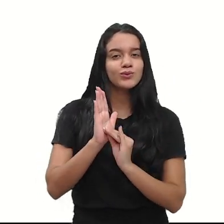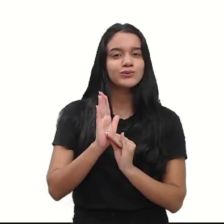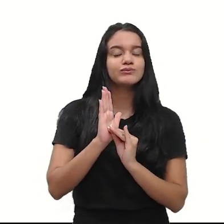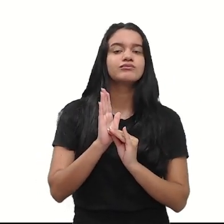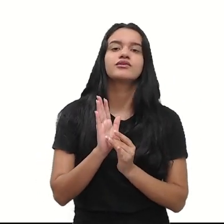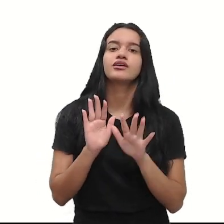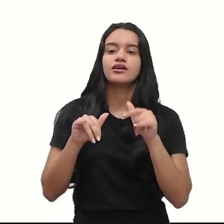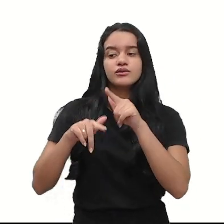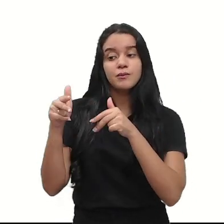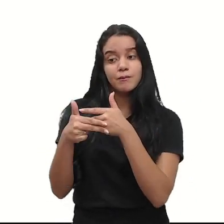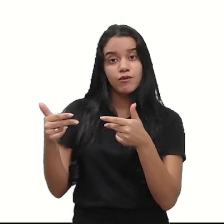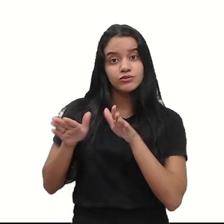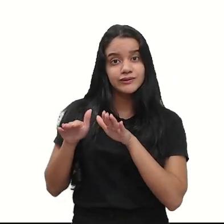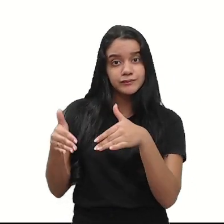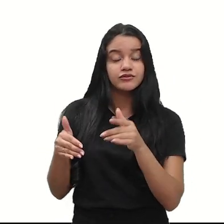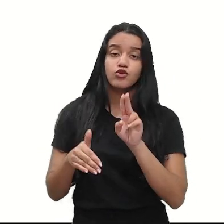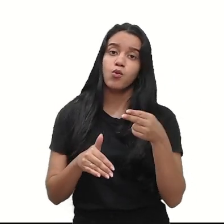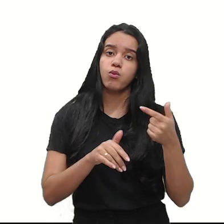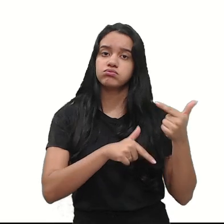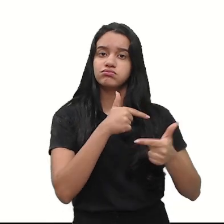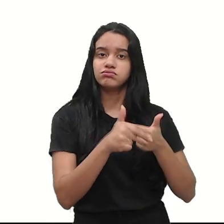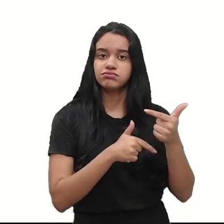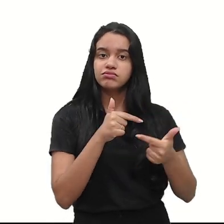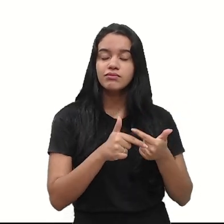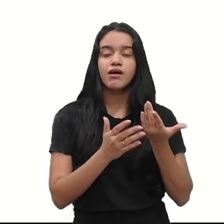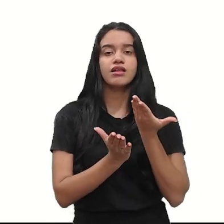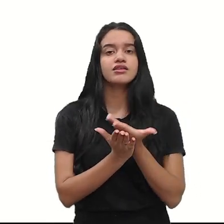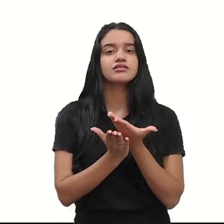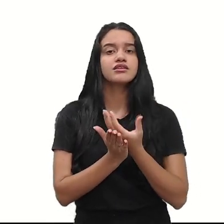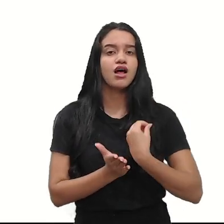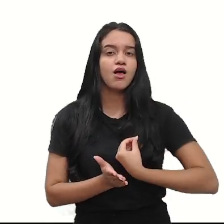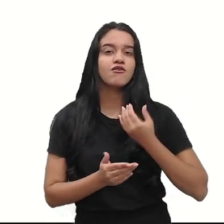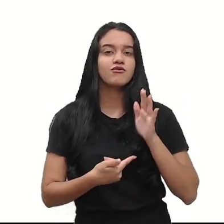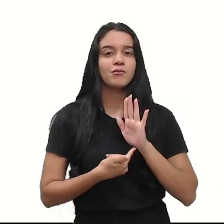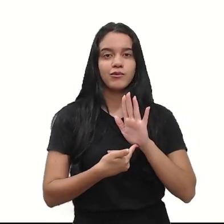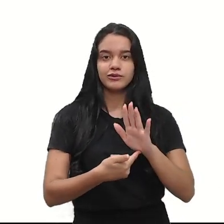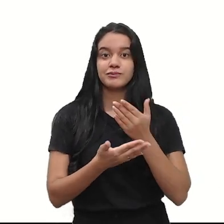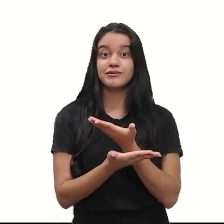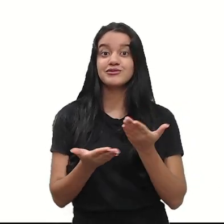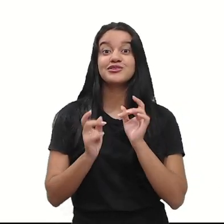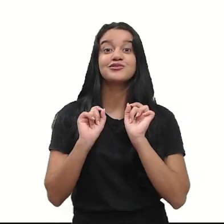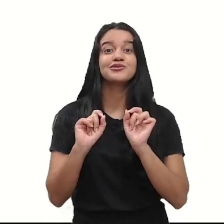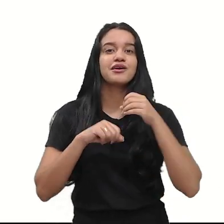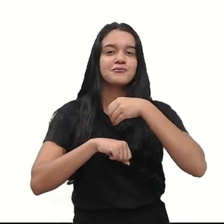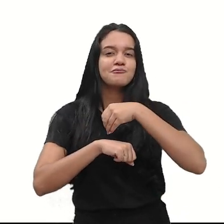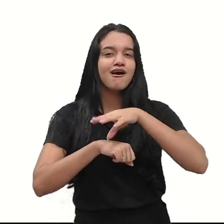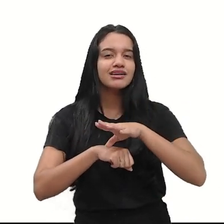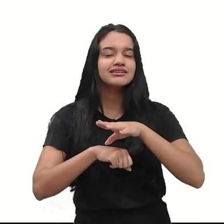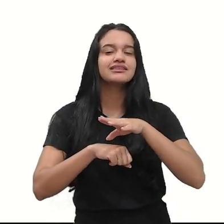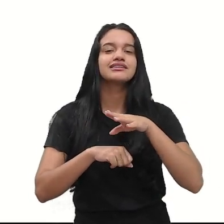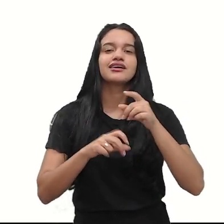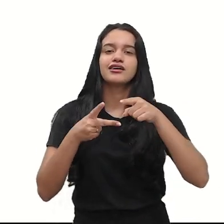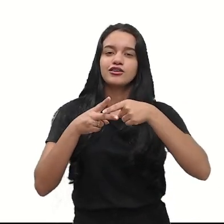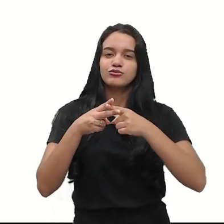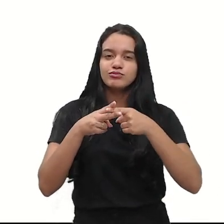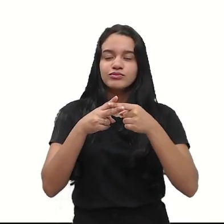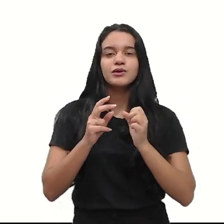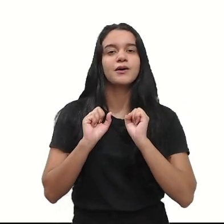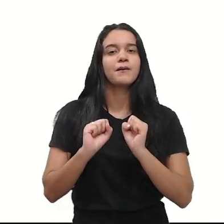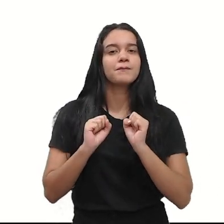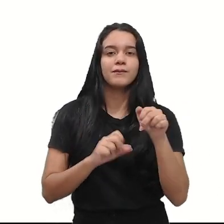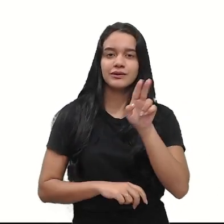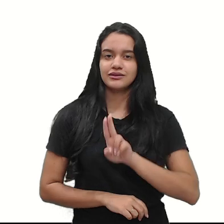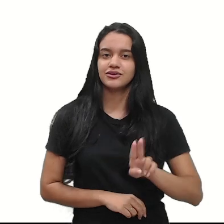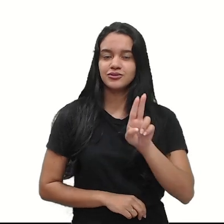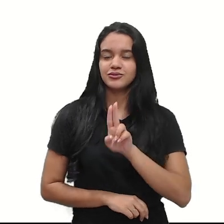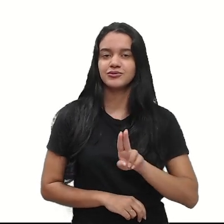ou de um determinado serviço. Nessa aula, eu vou mostrar para vocês uma dica de ferramenta em que a gente pode